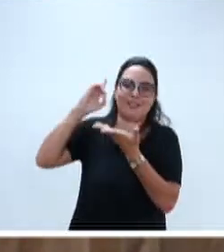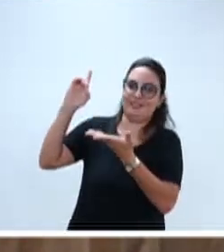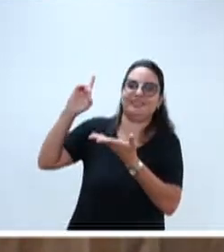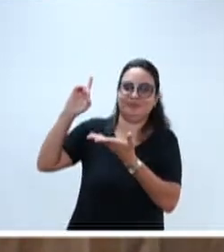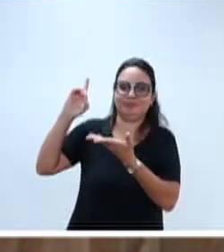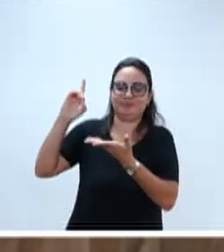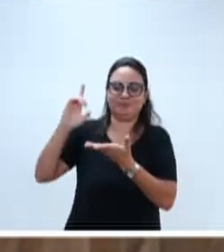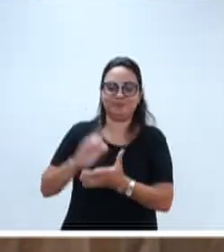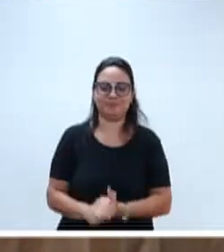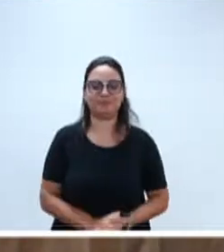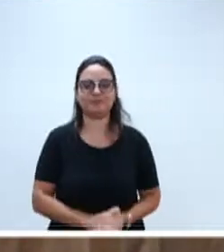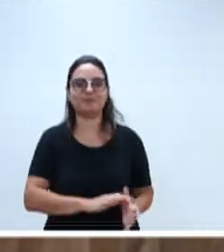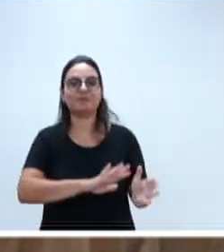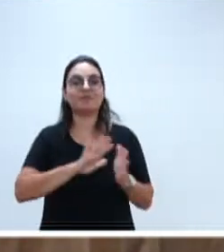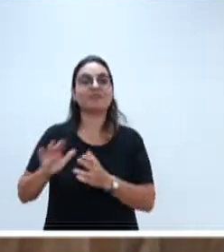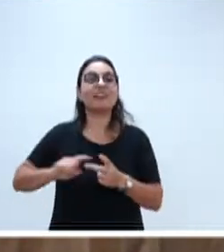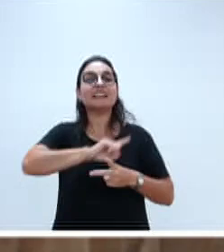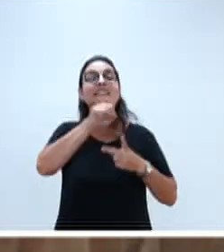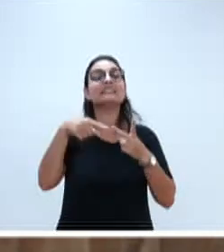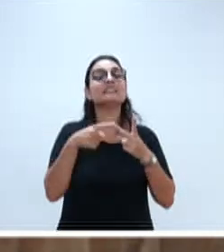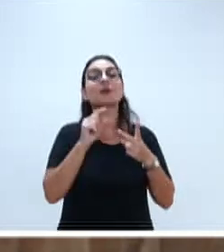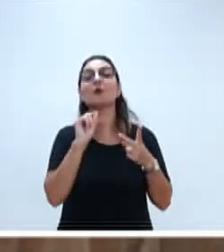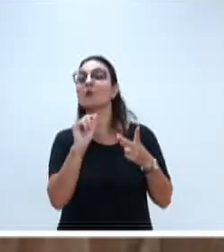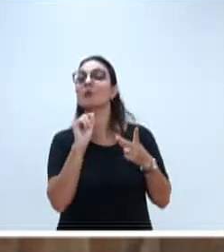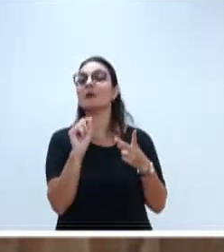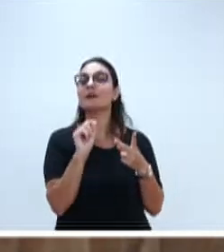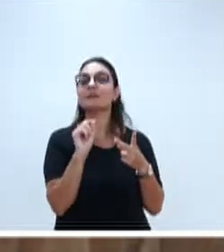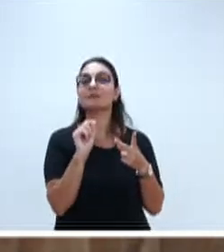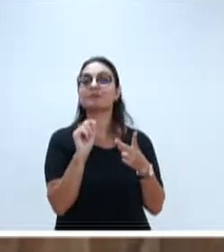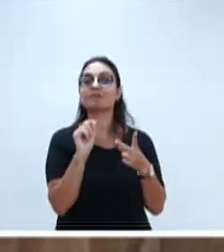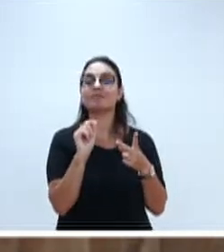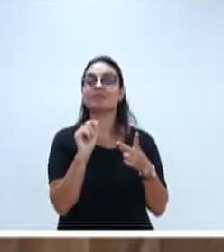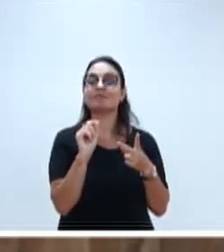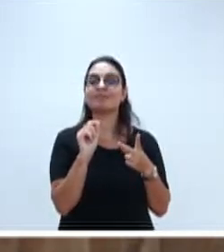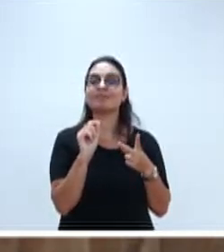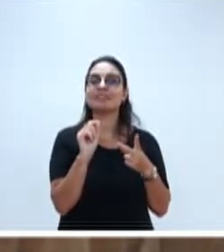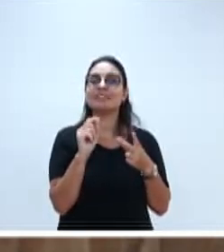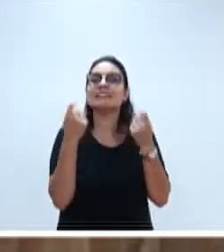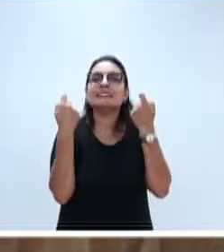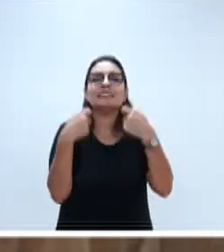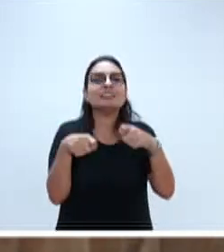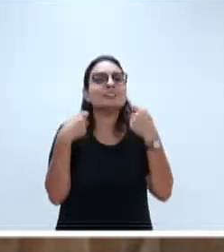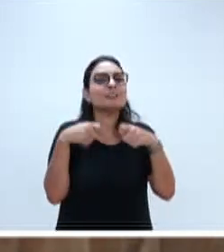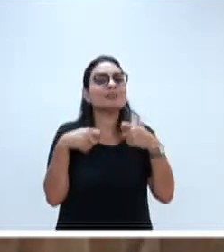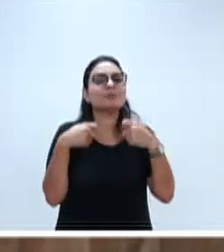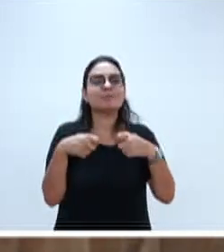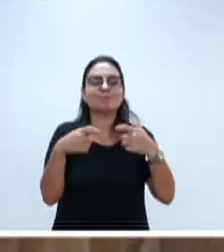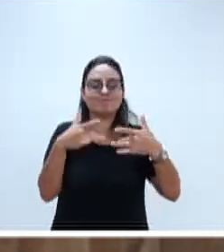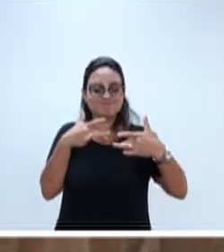segunda questão aqui, que é muito forte sobre a celebração, é a disposição de dar.